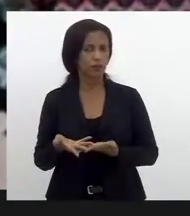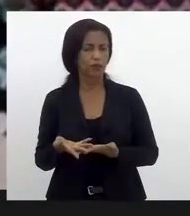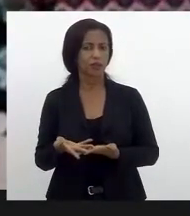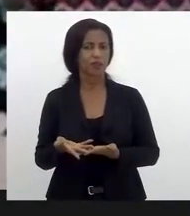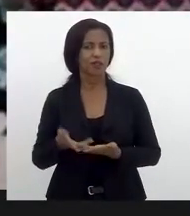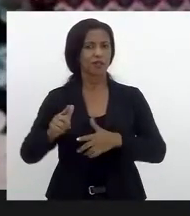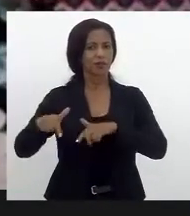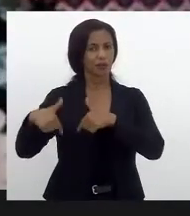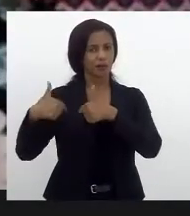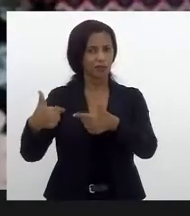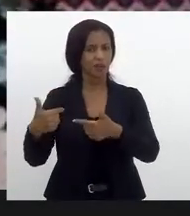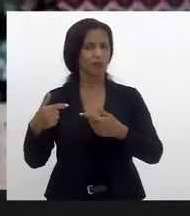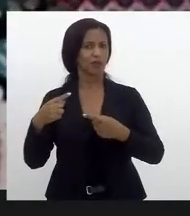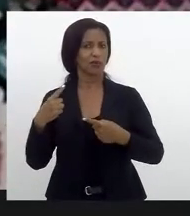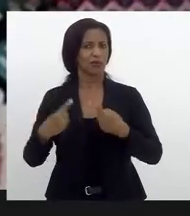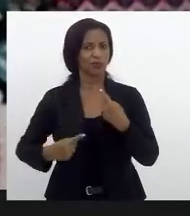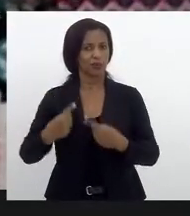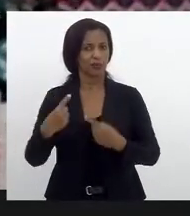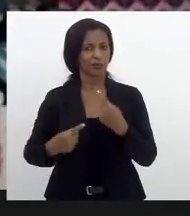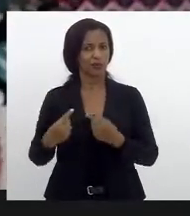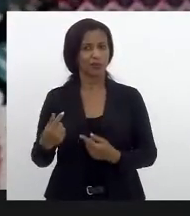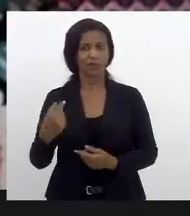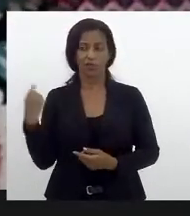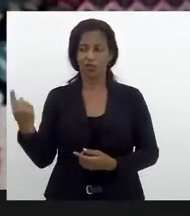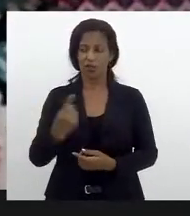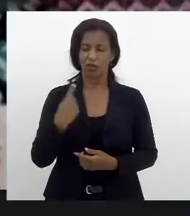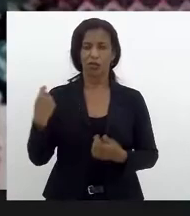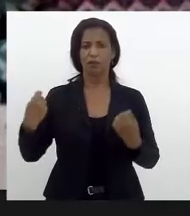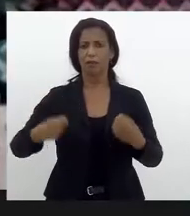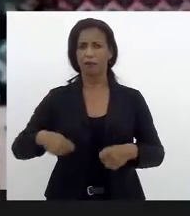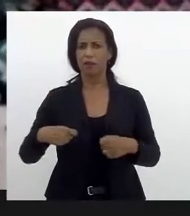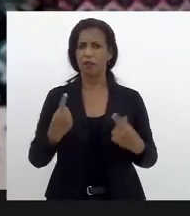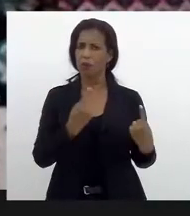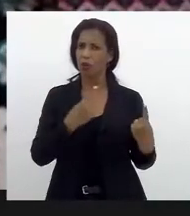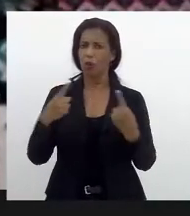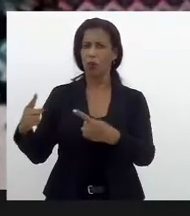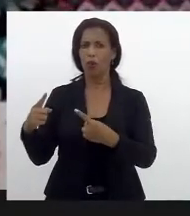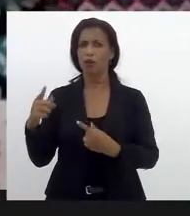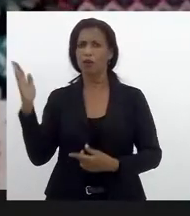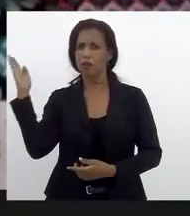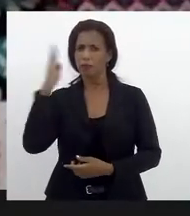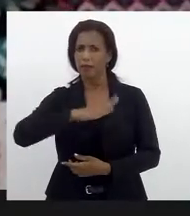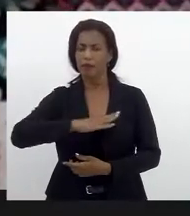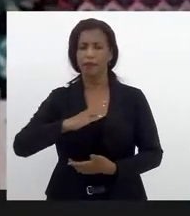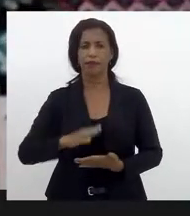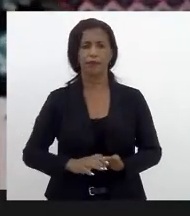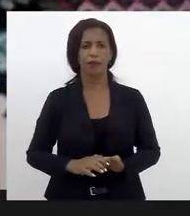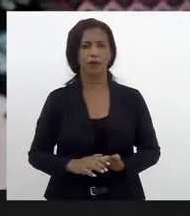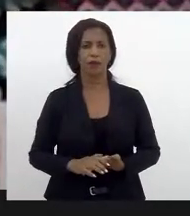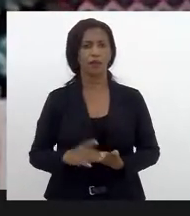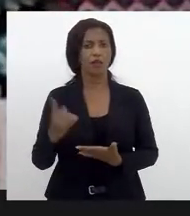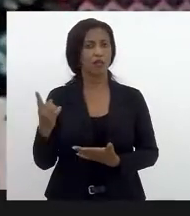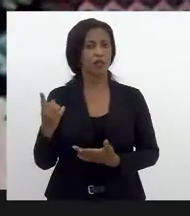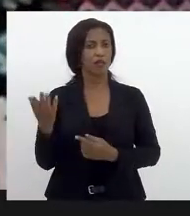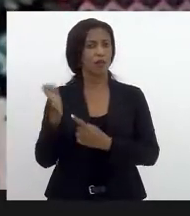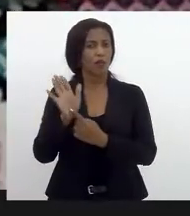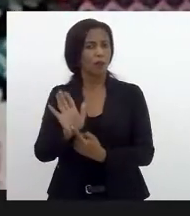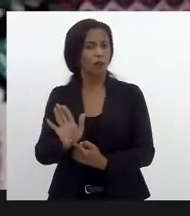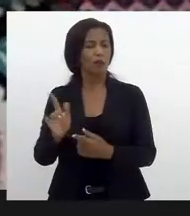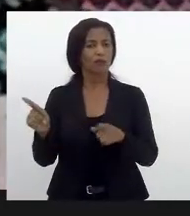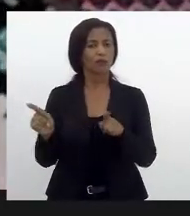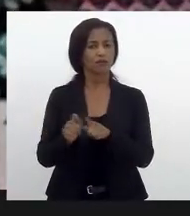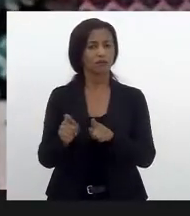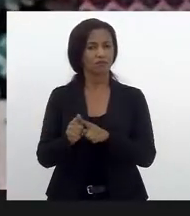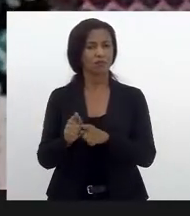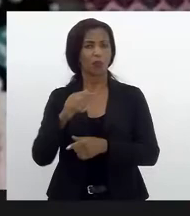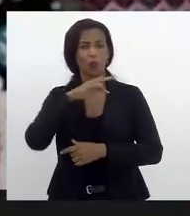sua atuação política, de que nós precisamos combater esse mal. e sinaliza muito, é um